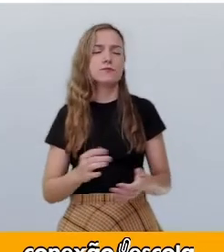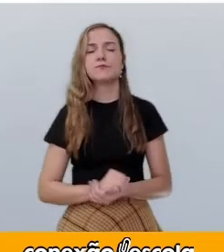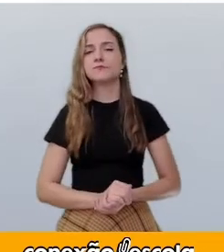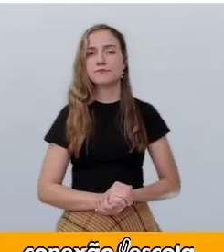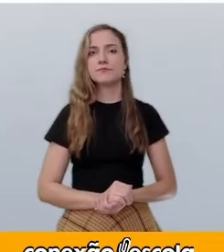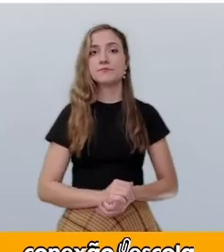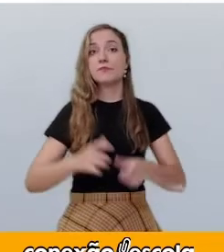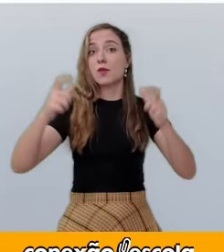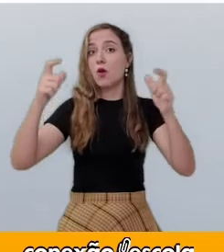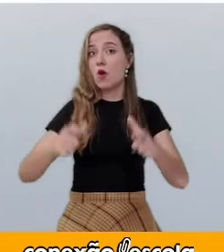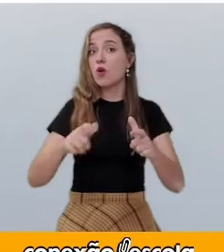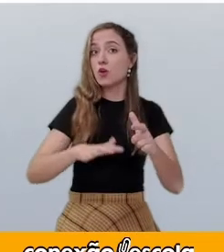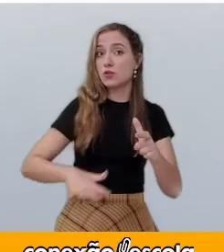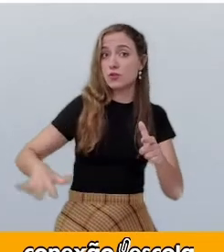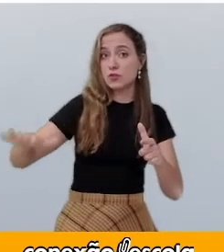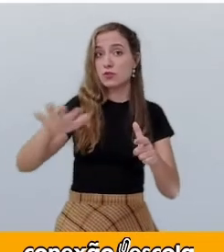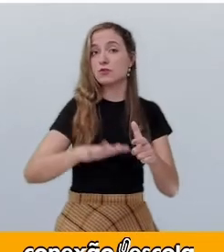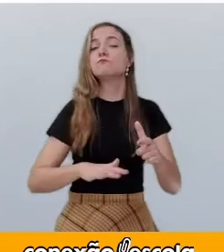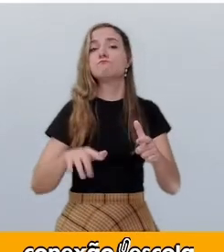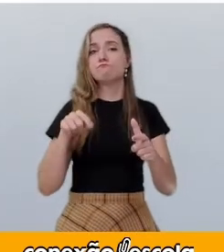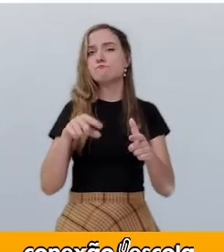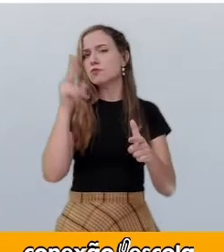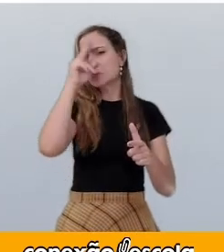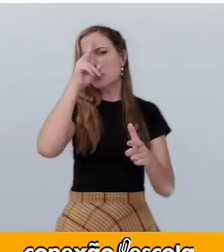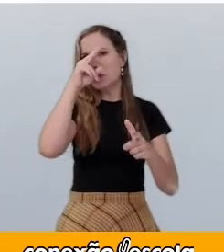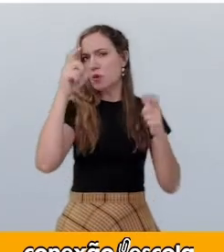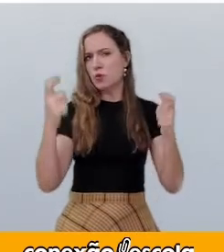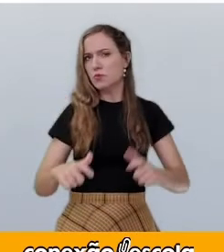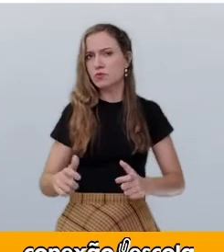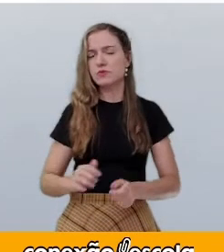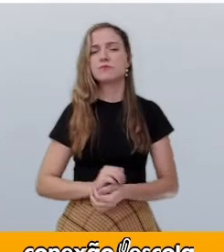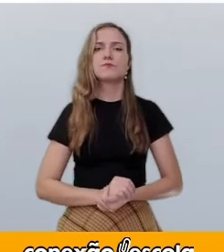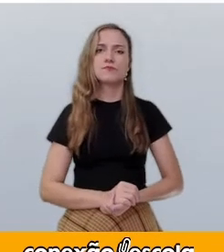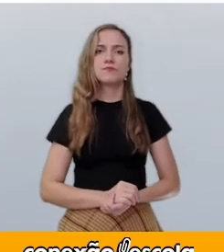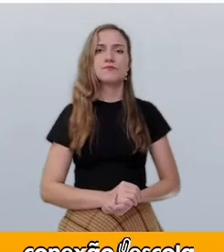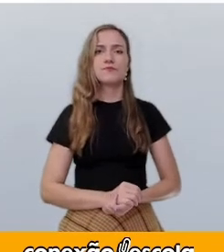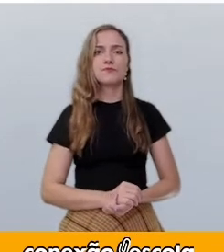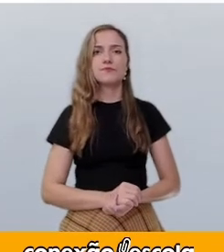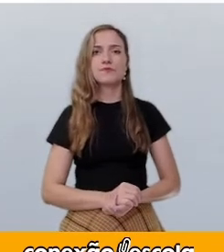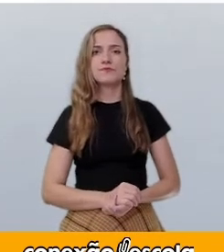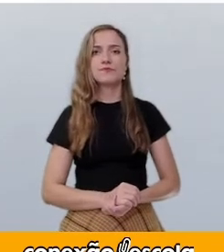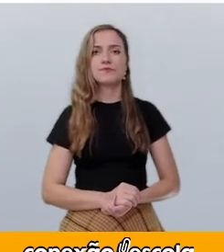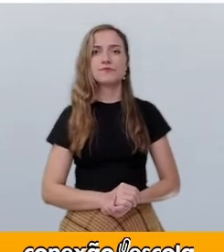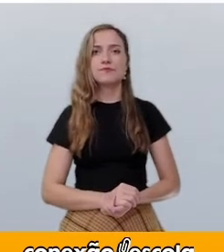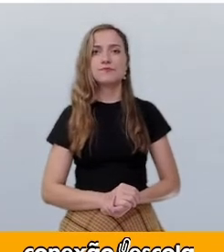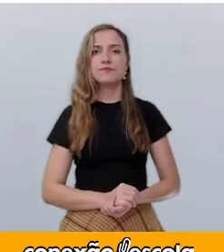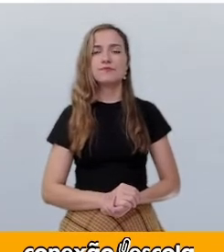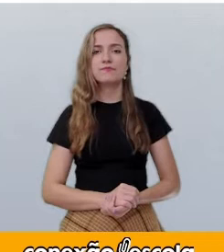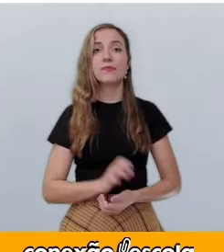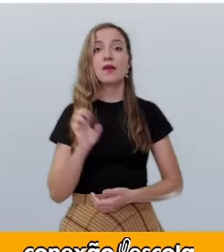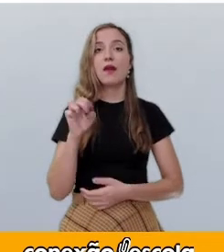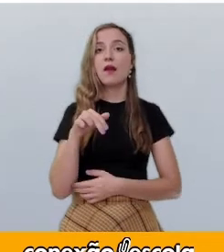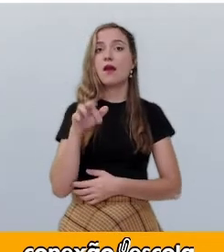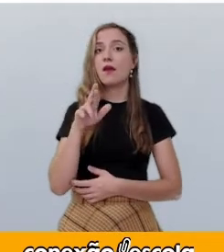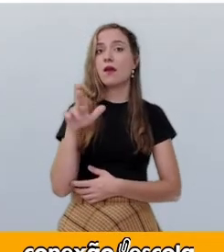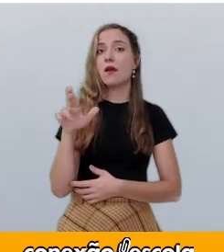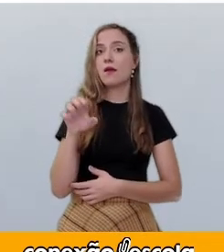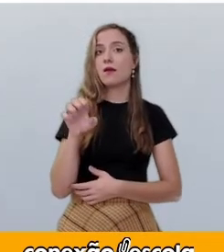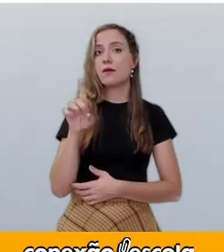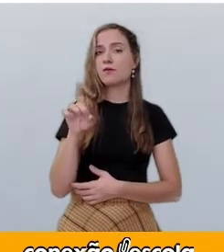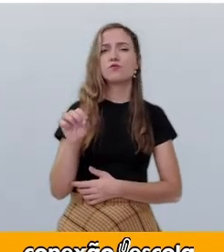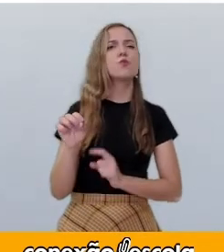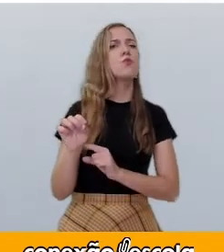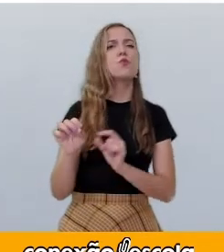espaço onde ocorre a narrativa enredo é